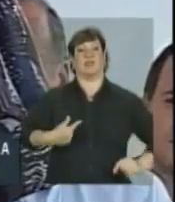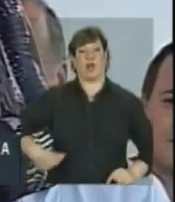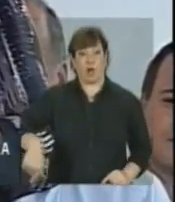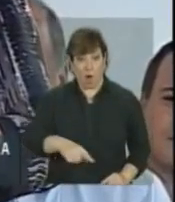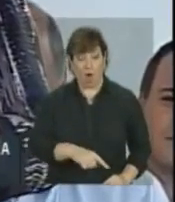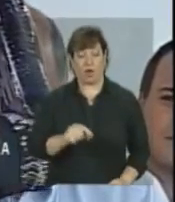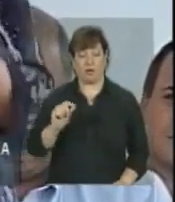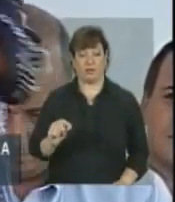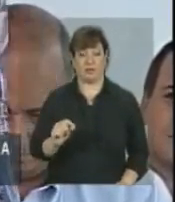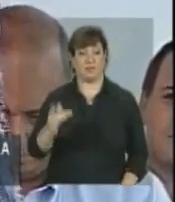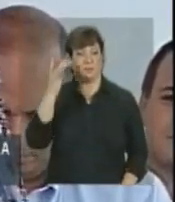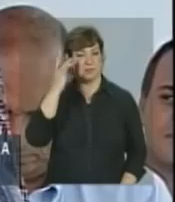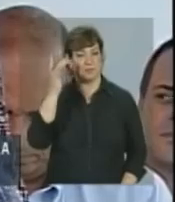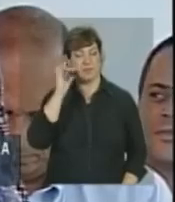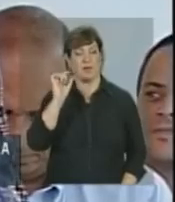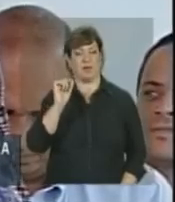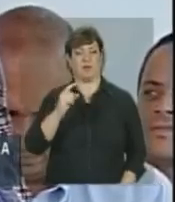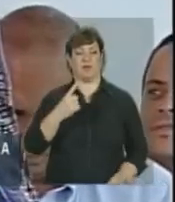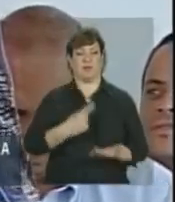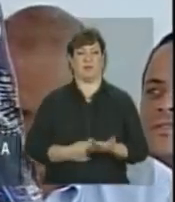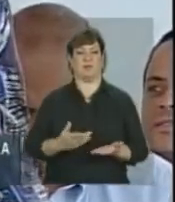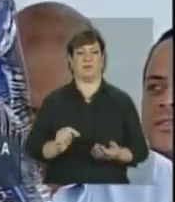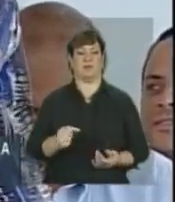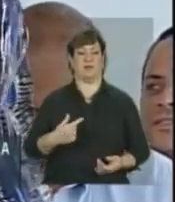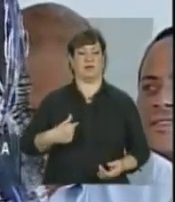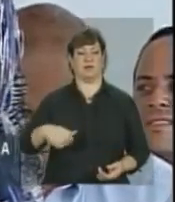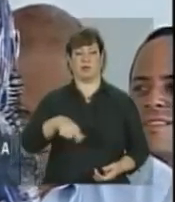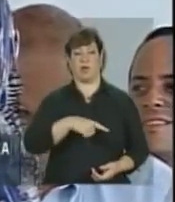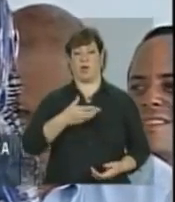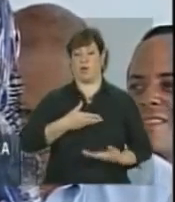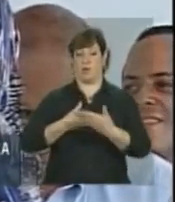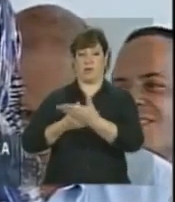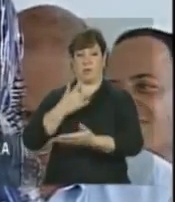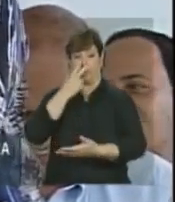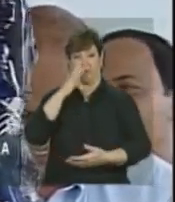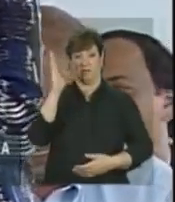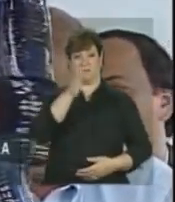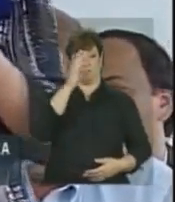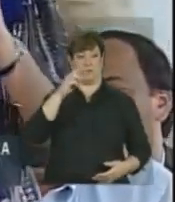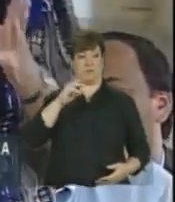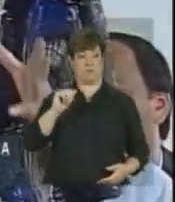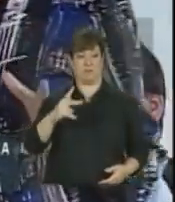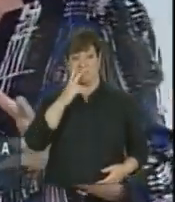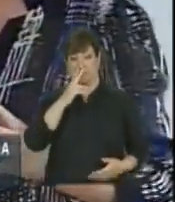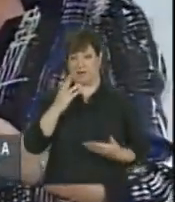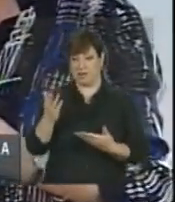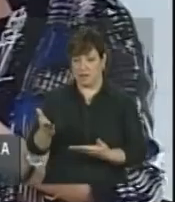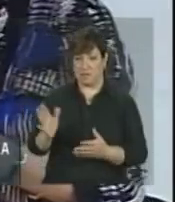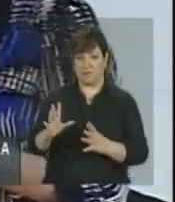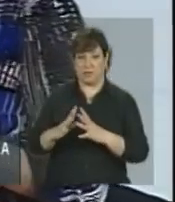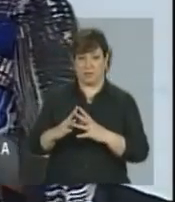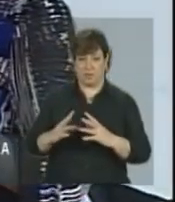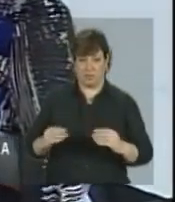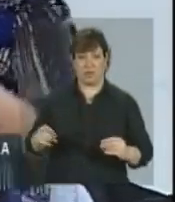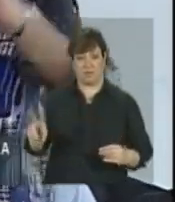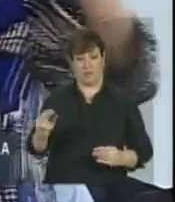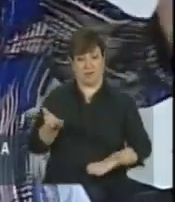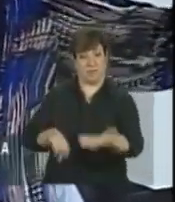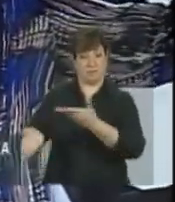justamente o nosso companheiro aqui, está saindo, deve ter passado mal, mas agora ele já vai